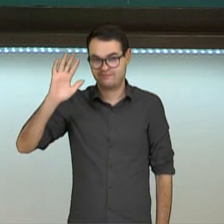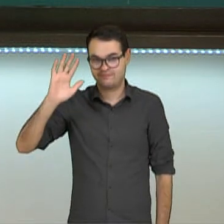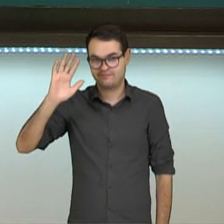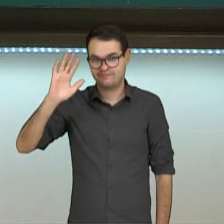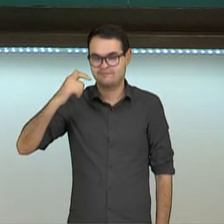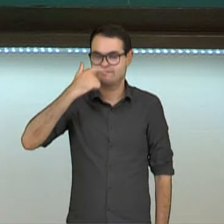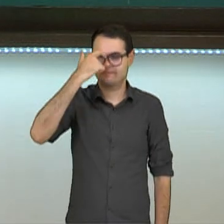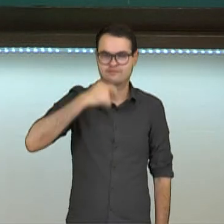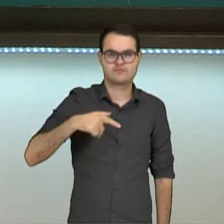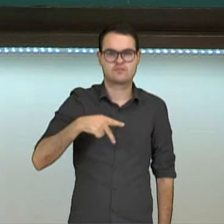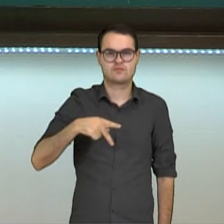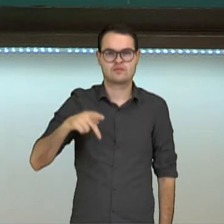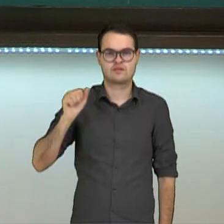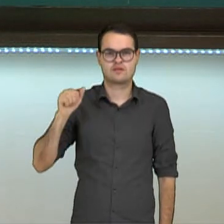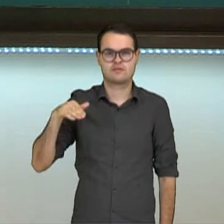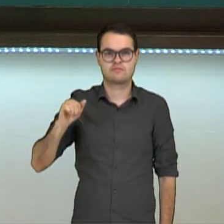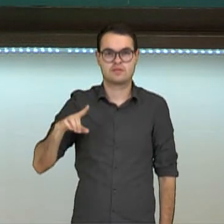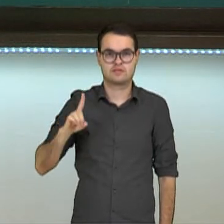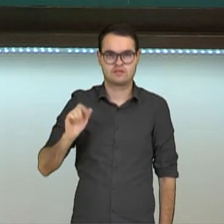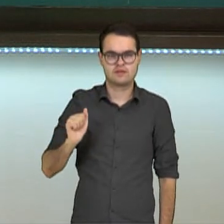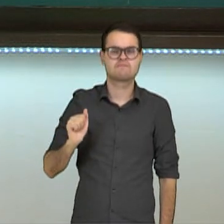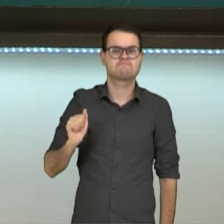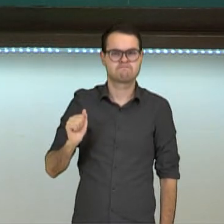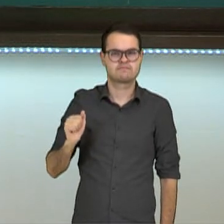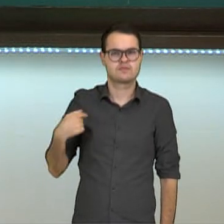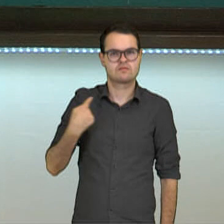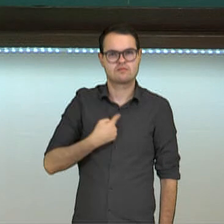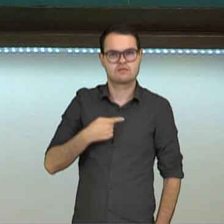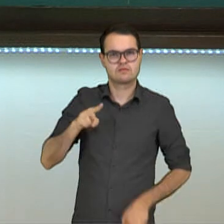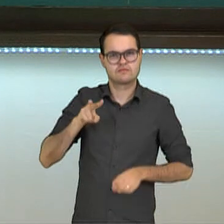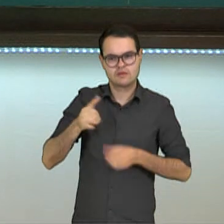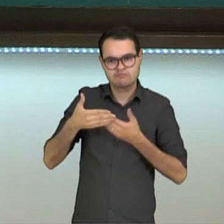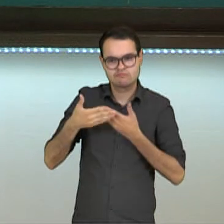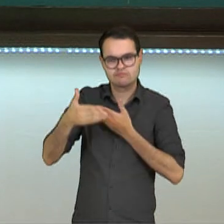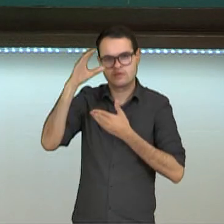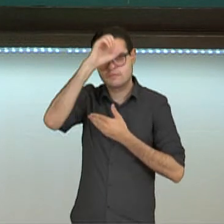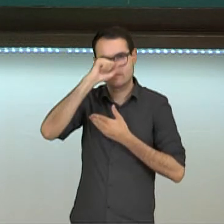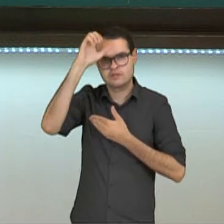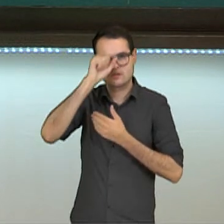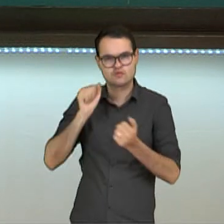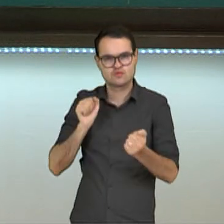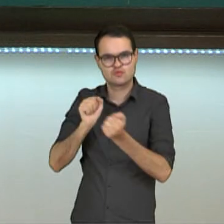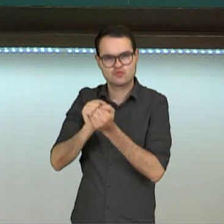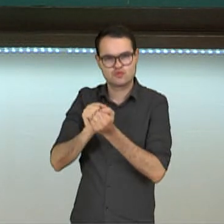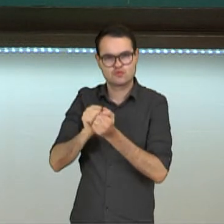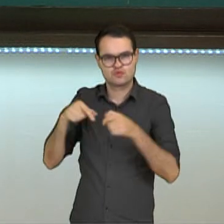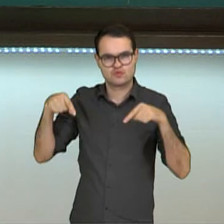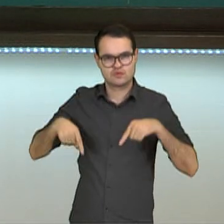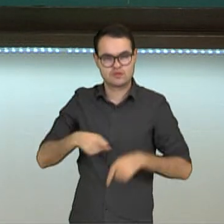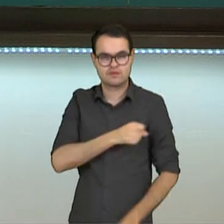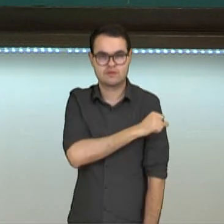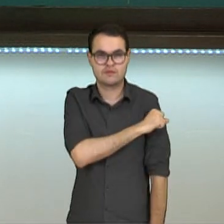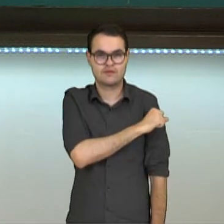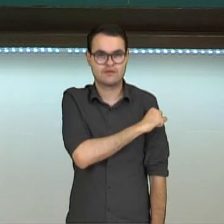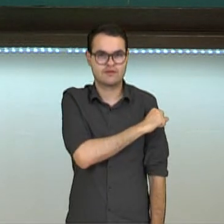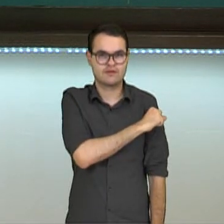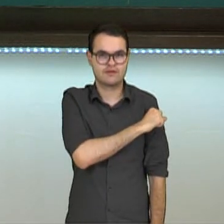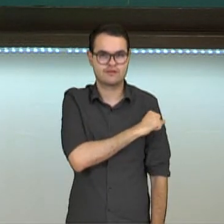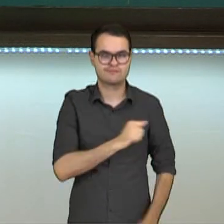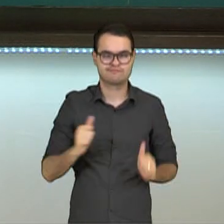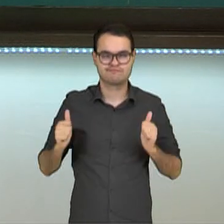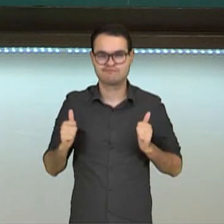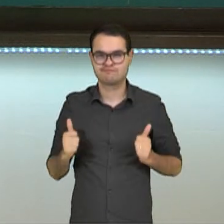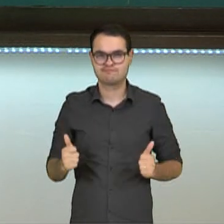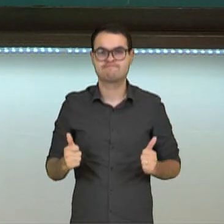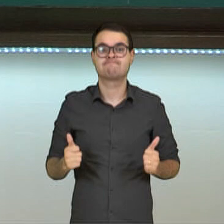pessoal! Eu sou a professora Amanda e nós vamos trabalhar hoje juntos aqui no 8º ano,